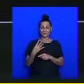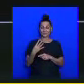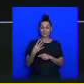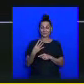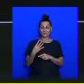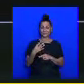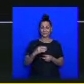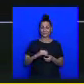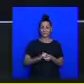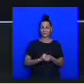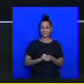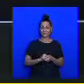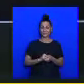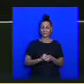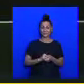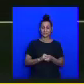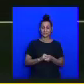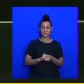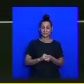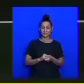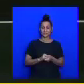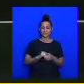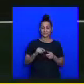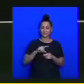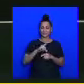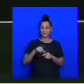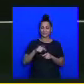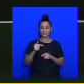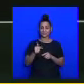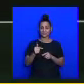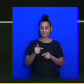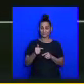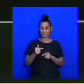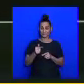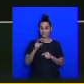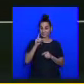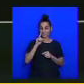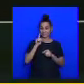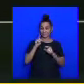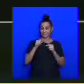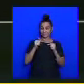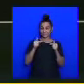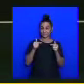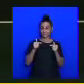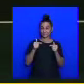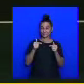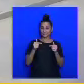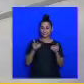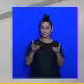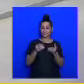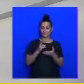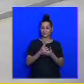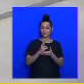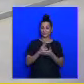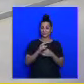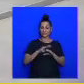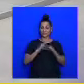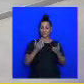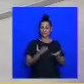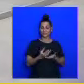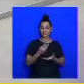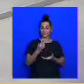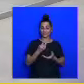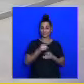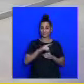Marrom, 04. Foram sorteadas as 7 dezenas do dia de sorte. Agora passaremos ao globo